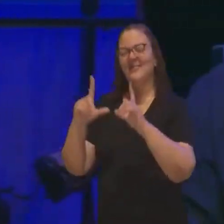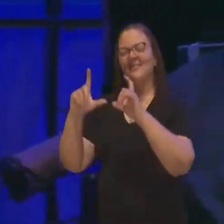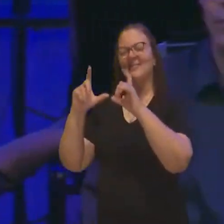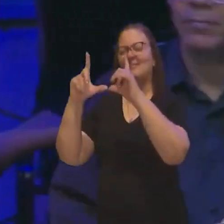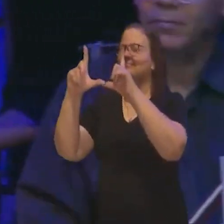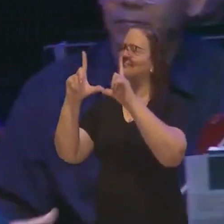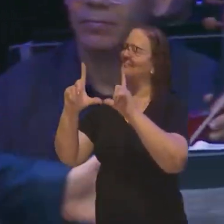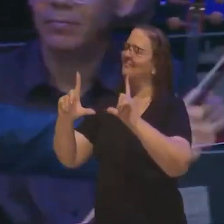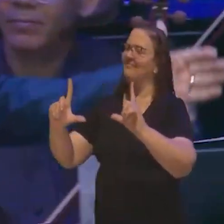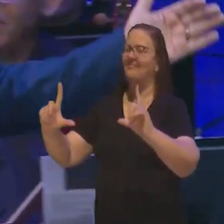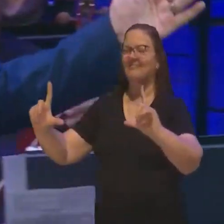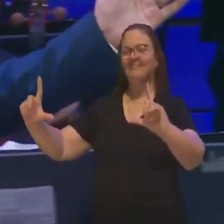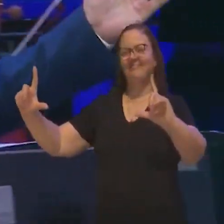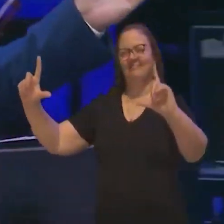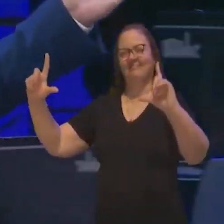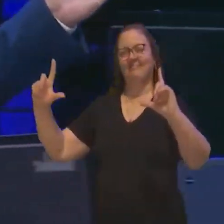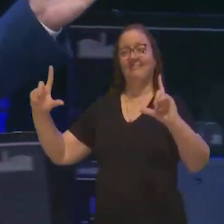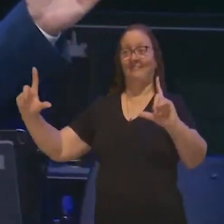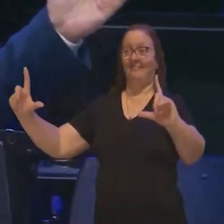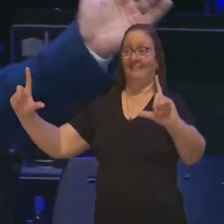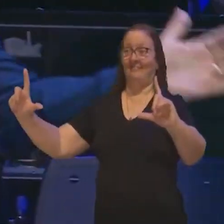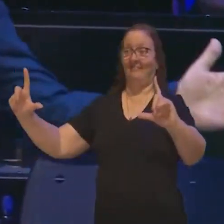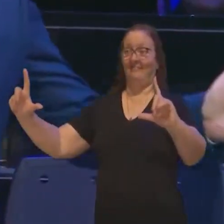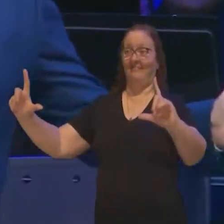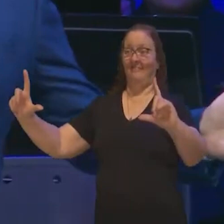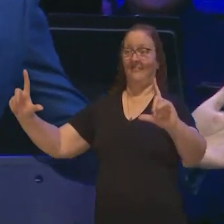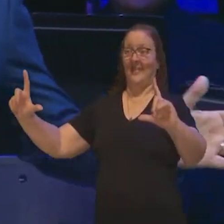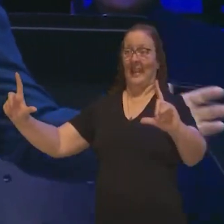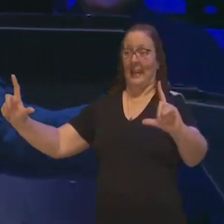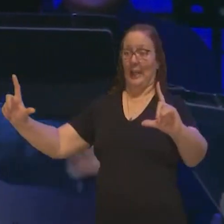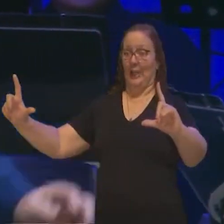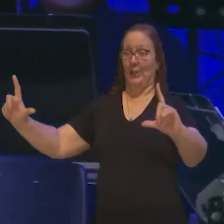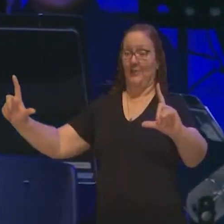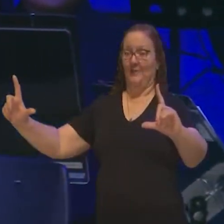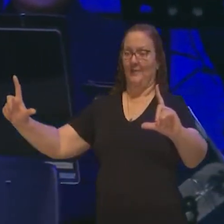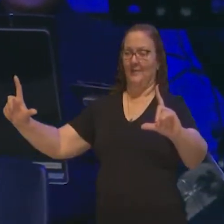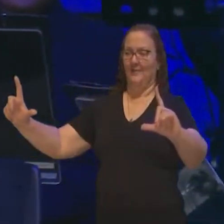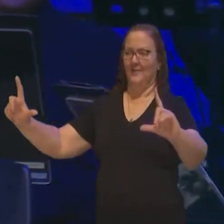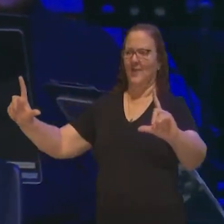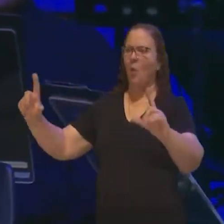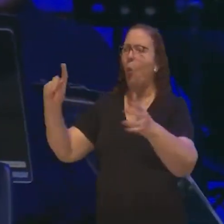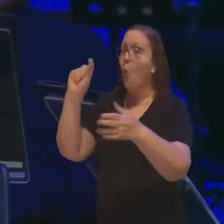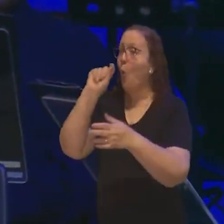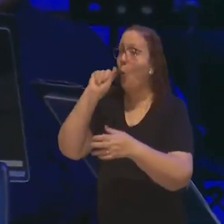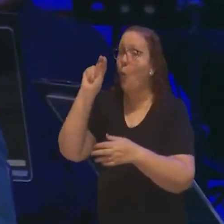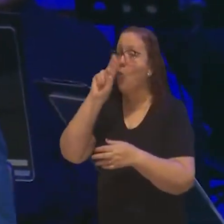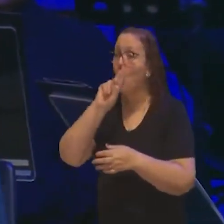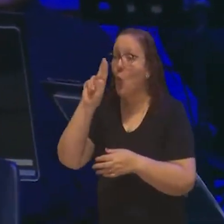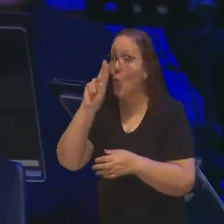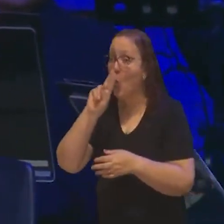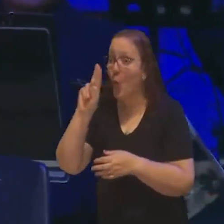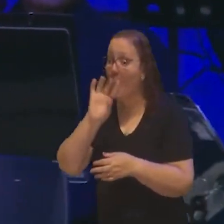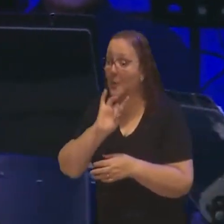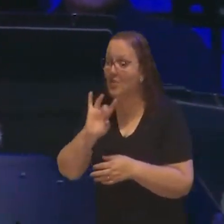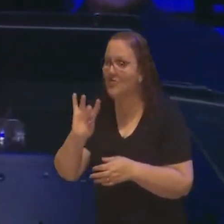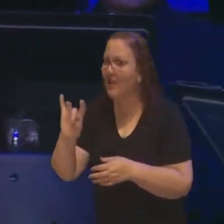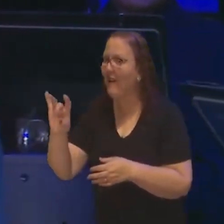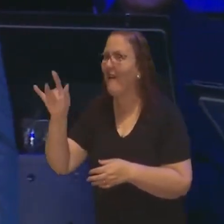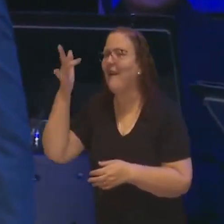foto, fizeram um quadro gigante, identificando cada